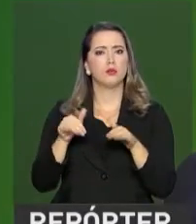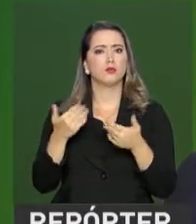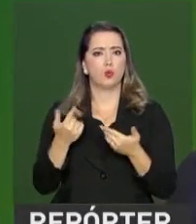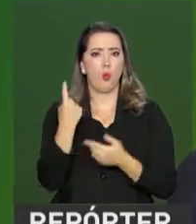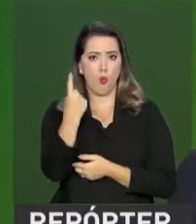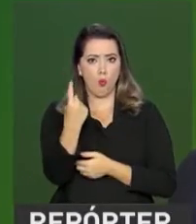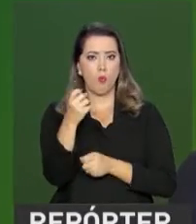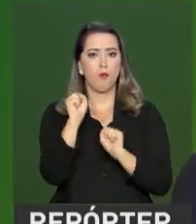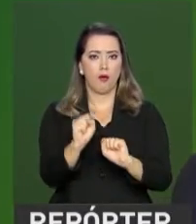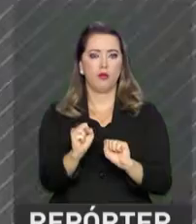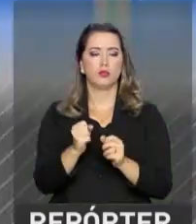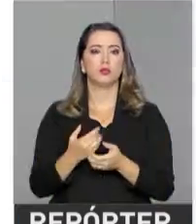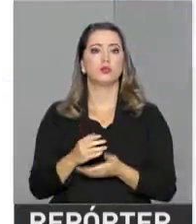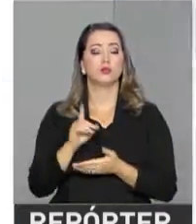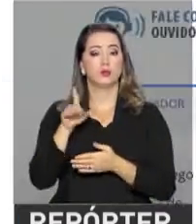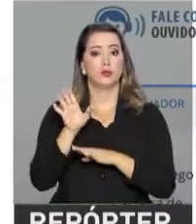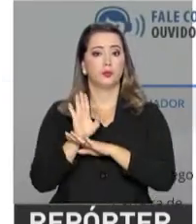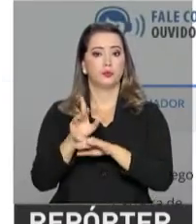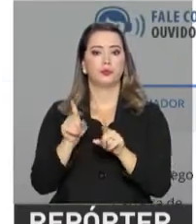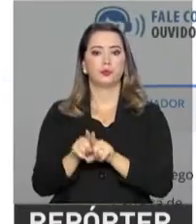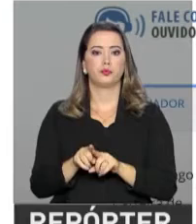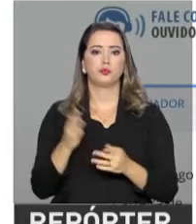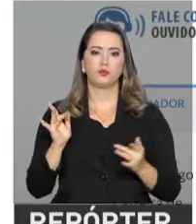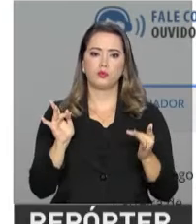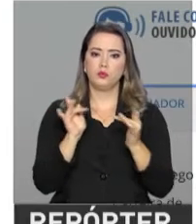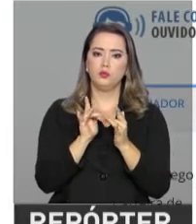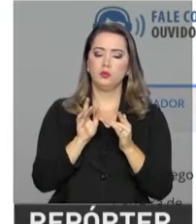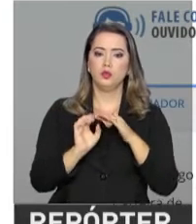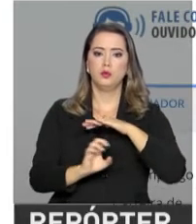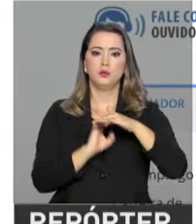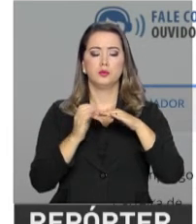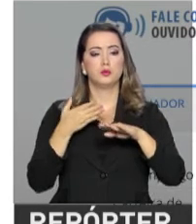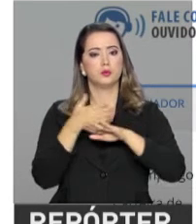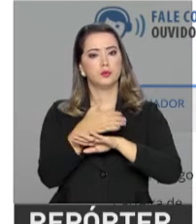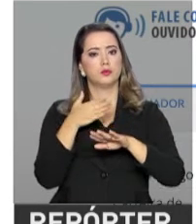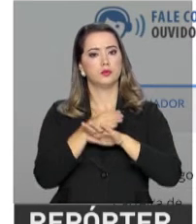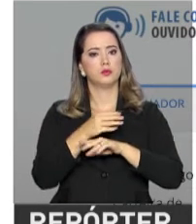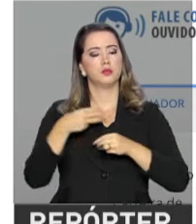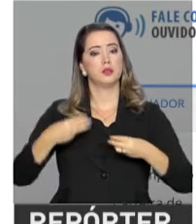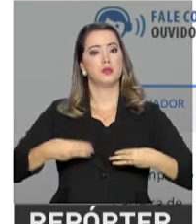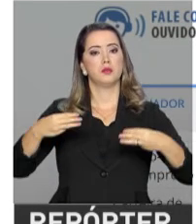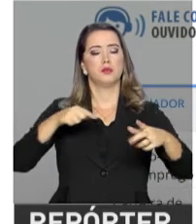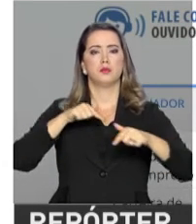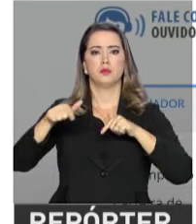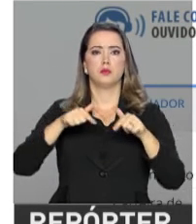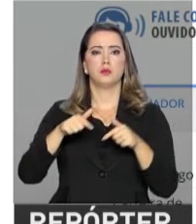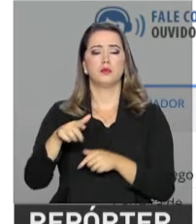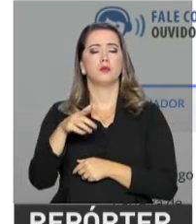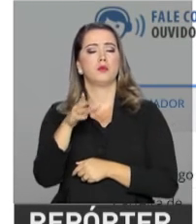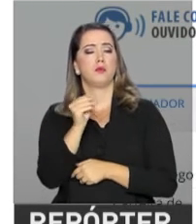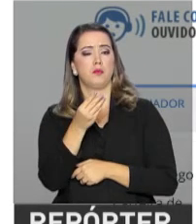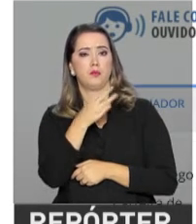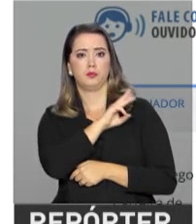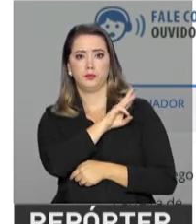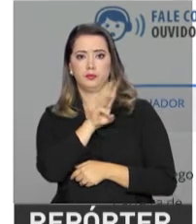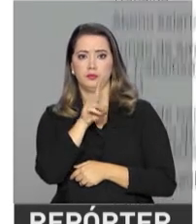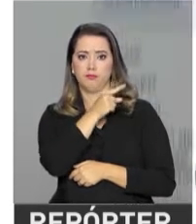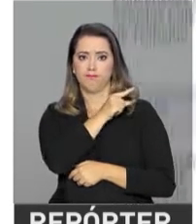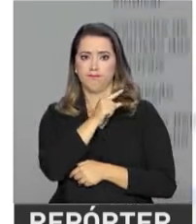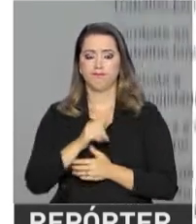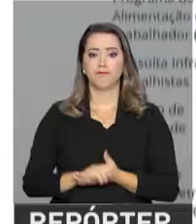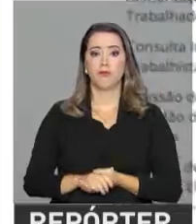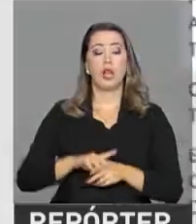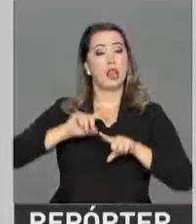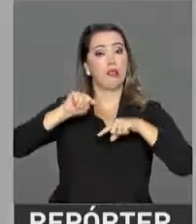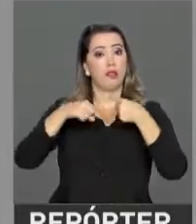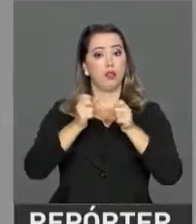oferecem para os seus empregados para aderir ao programa o empresário deve acessar o site trabalho ponto gov.br barra pat